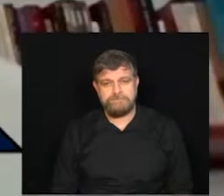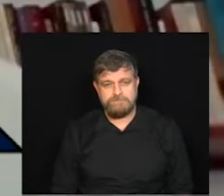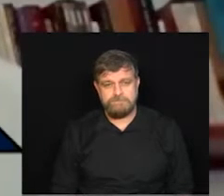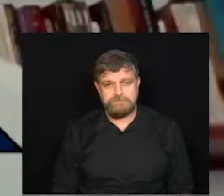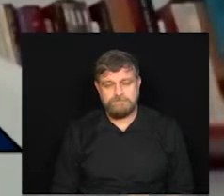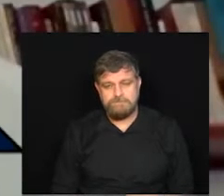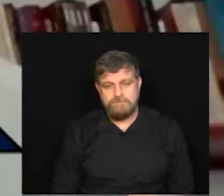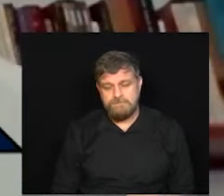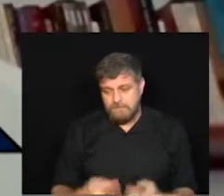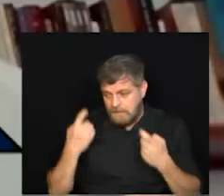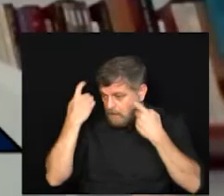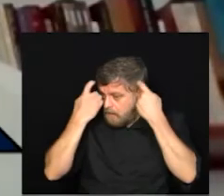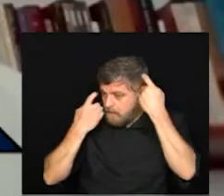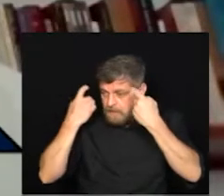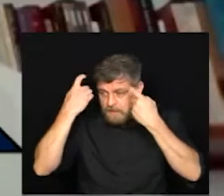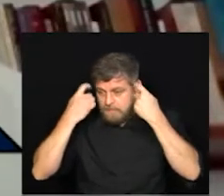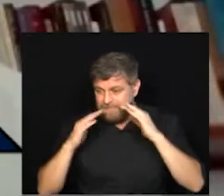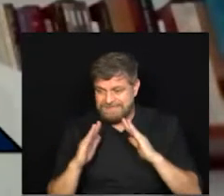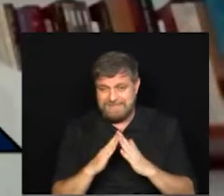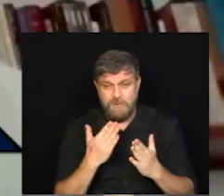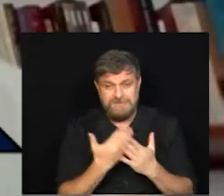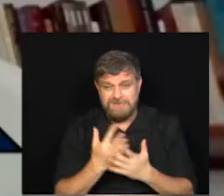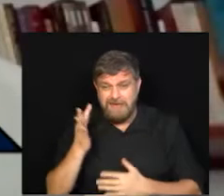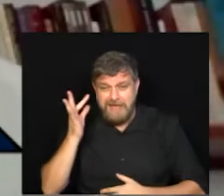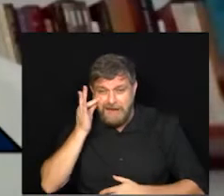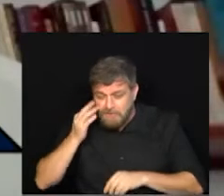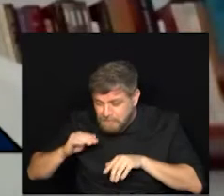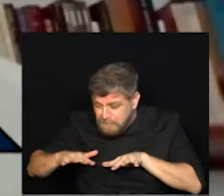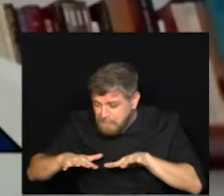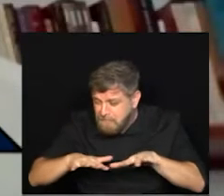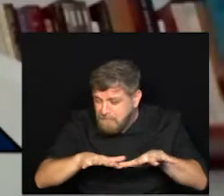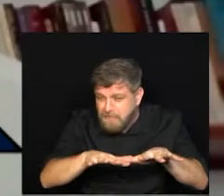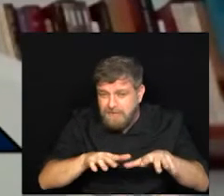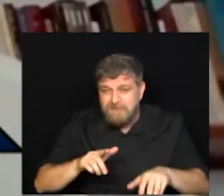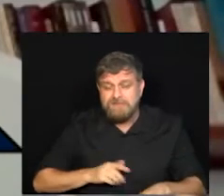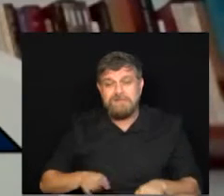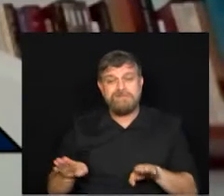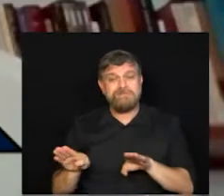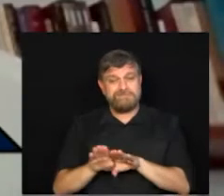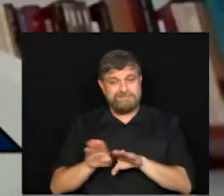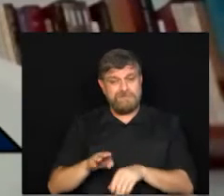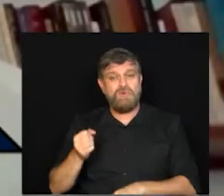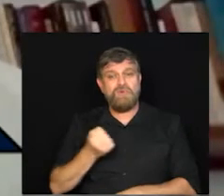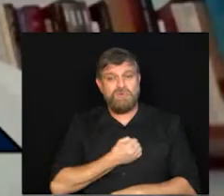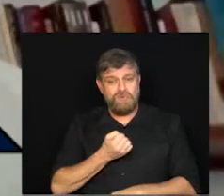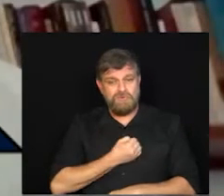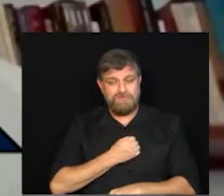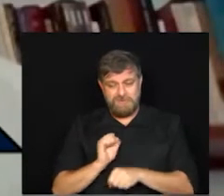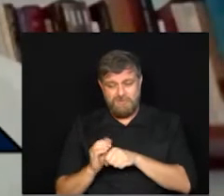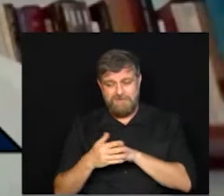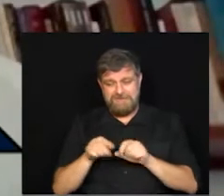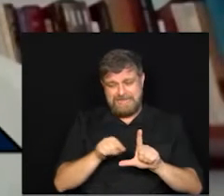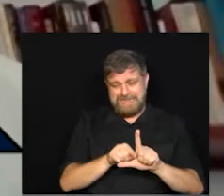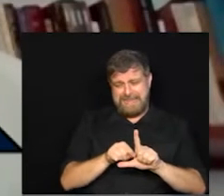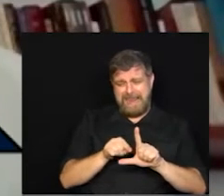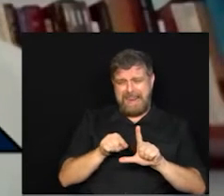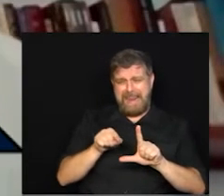A preocupação com essa questão do retorno das aulas, vinculada à questão do aumento da transmissão do Covid,